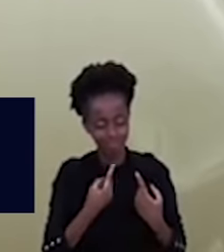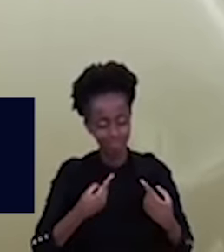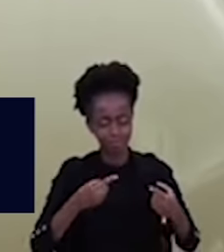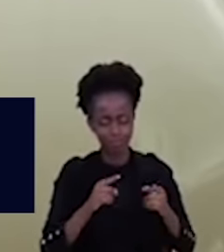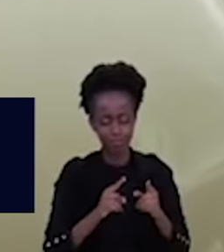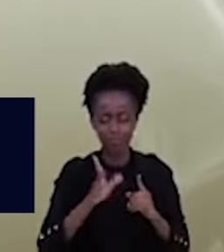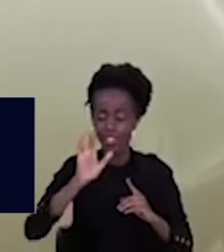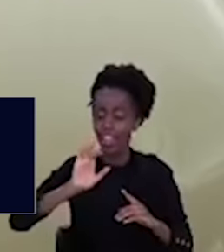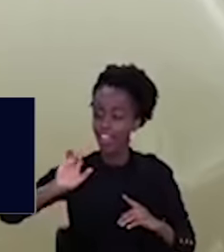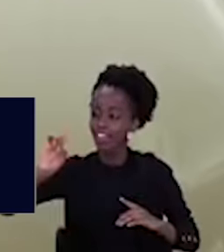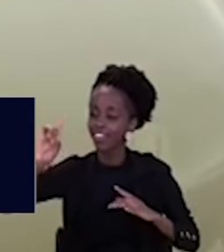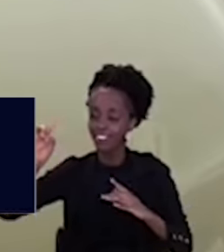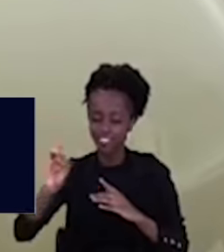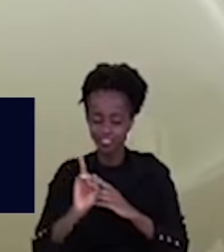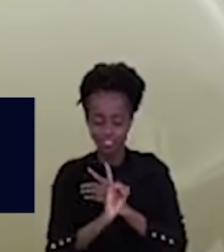Abraça-me,